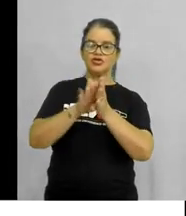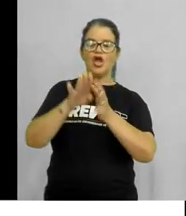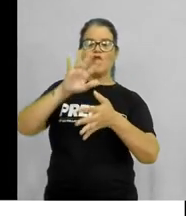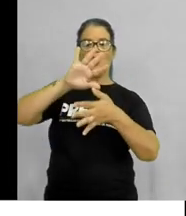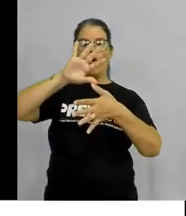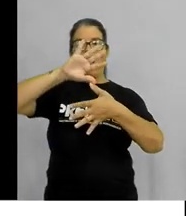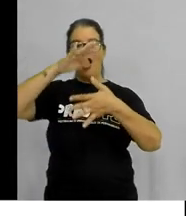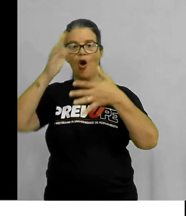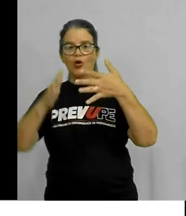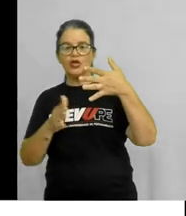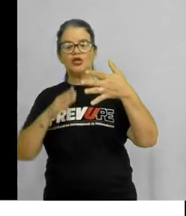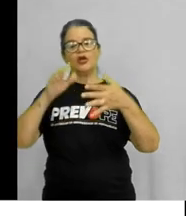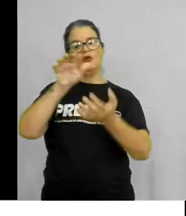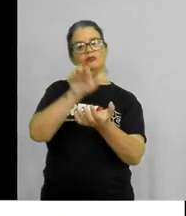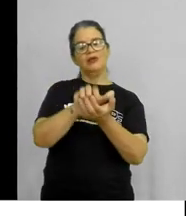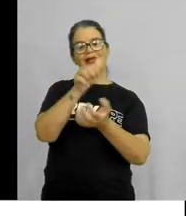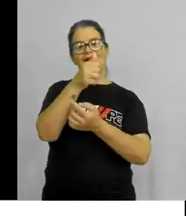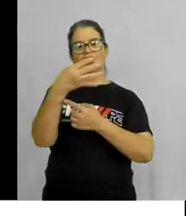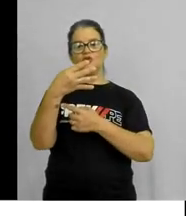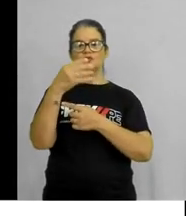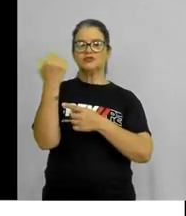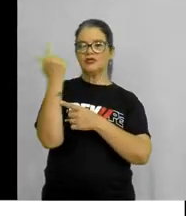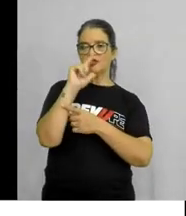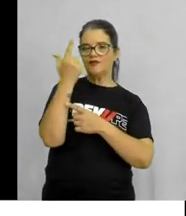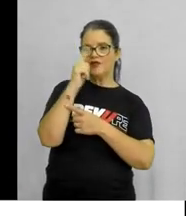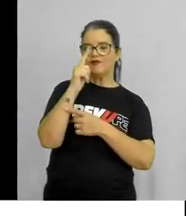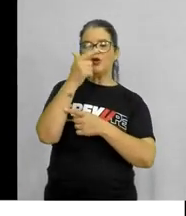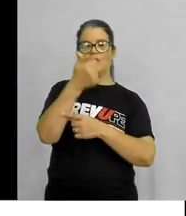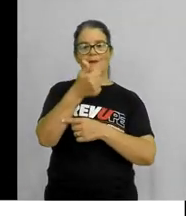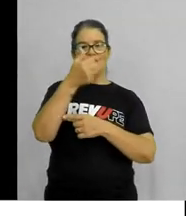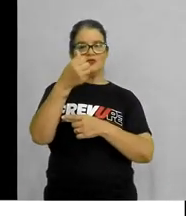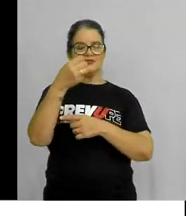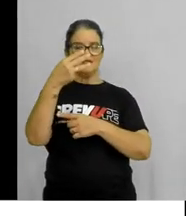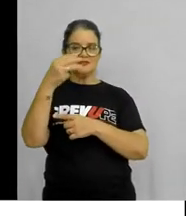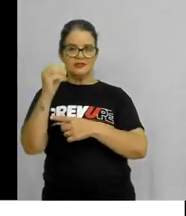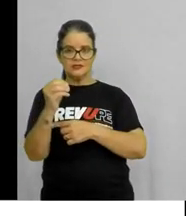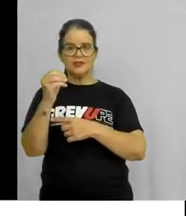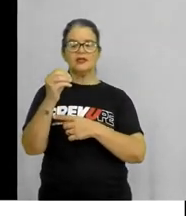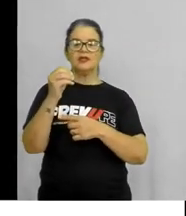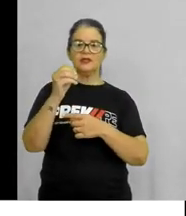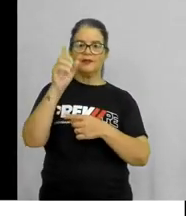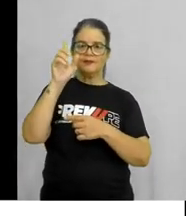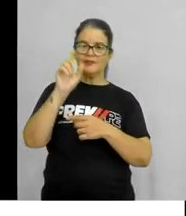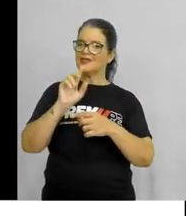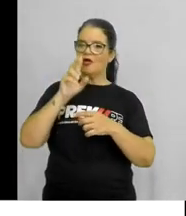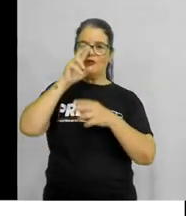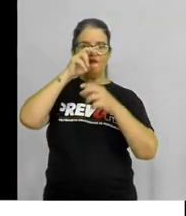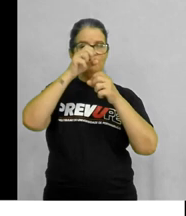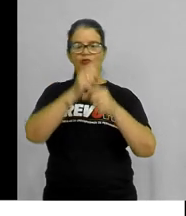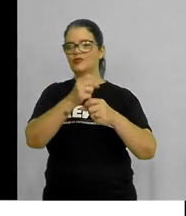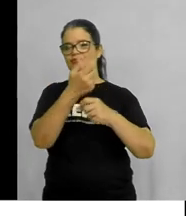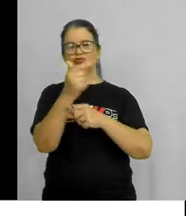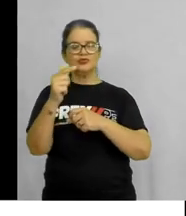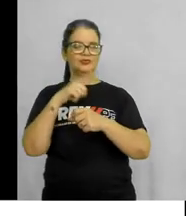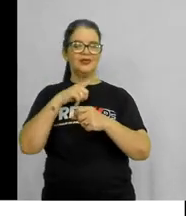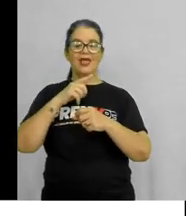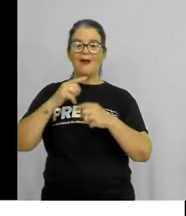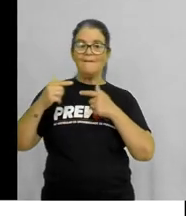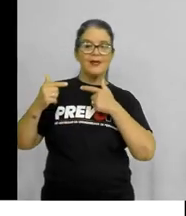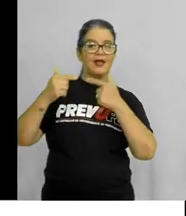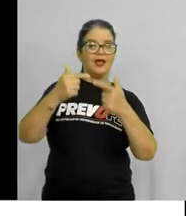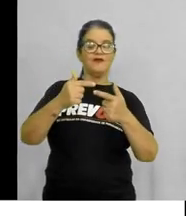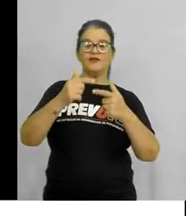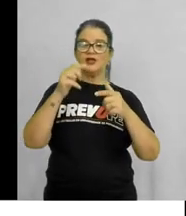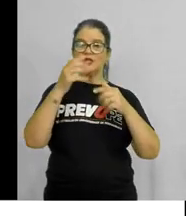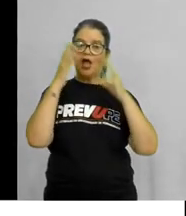litoral de Pernambuco em 14 fevereiro de 1630 sem forças suficientes para enfrentar